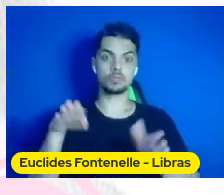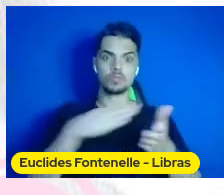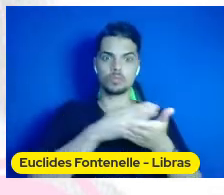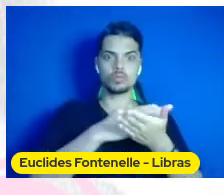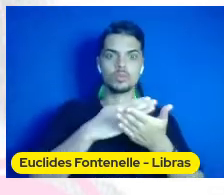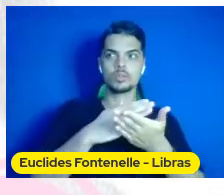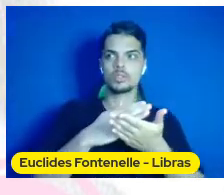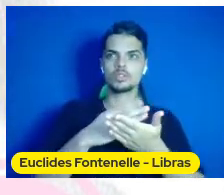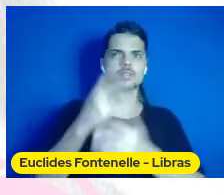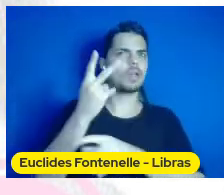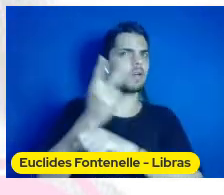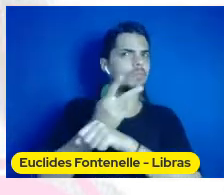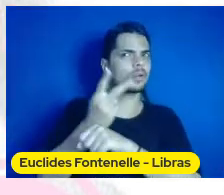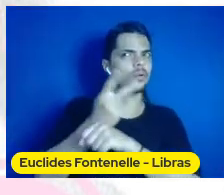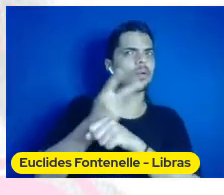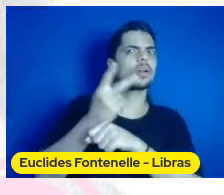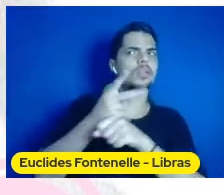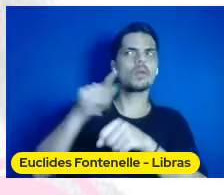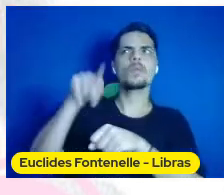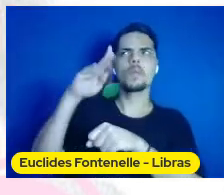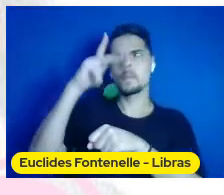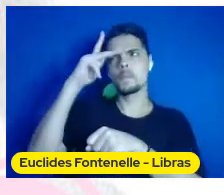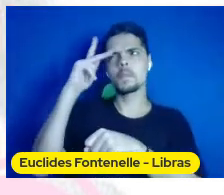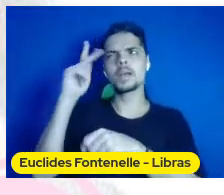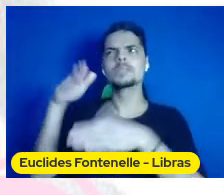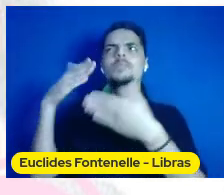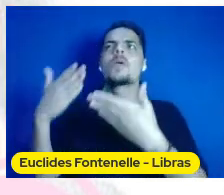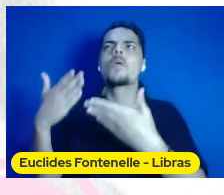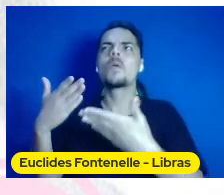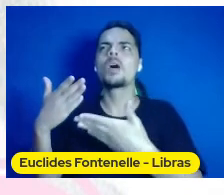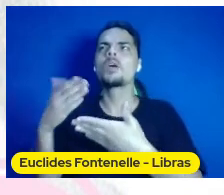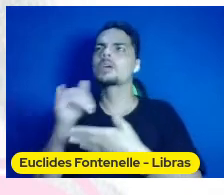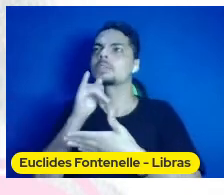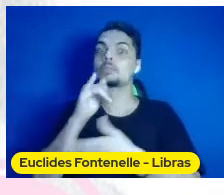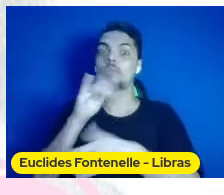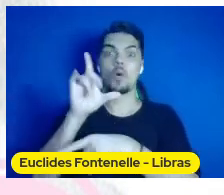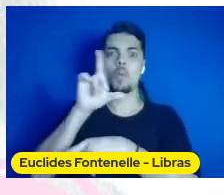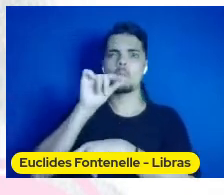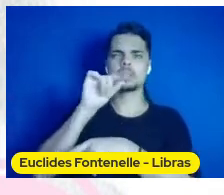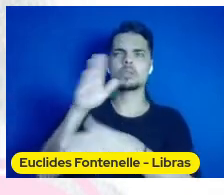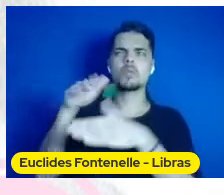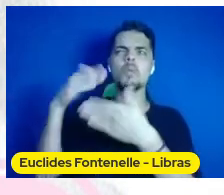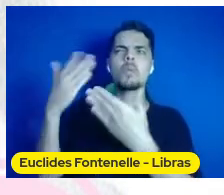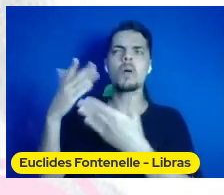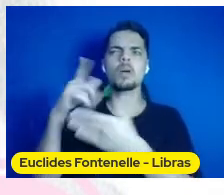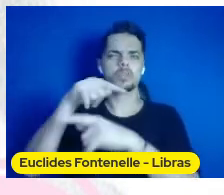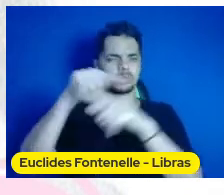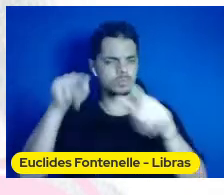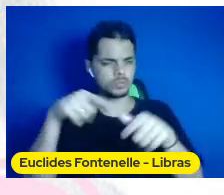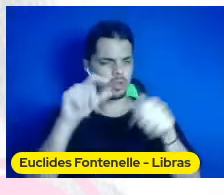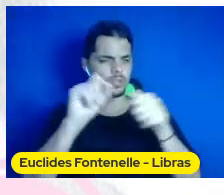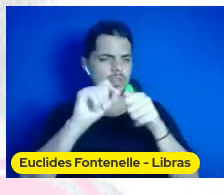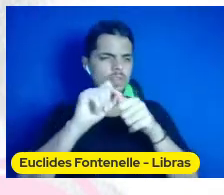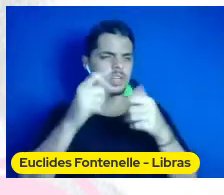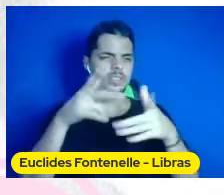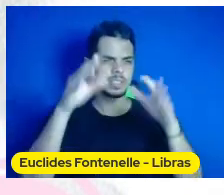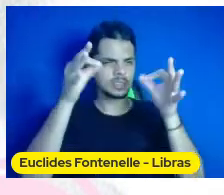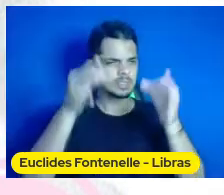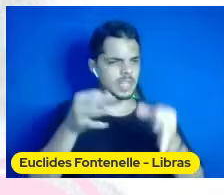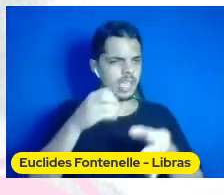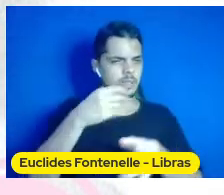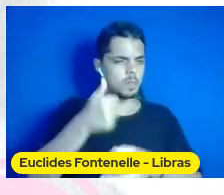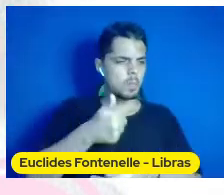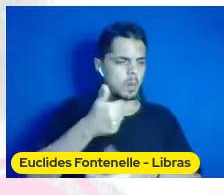para ver qual era aquele pássaro que fazia aquele som, para poder buscar o som idêntico. Então, assim, a gente